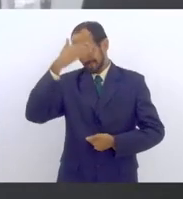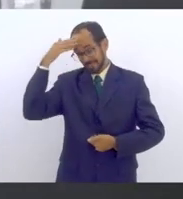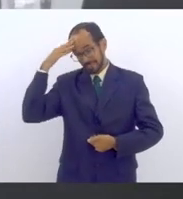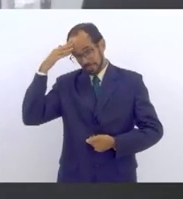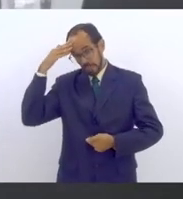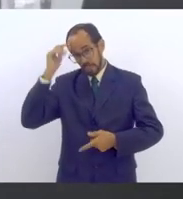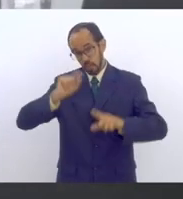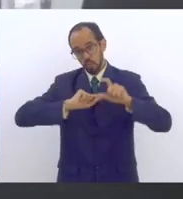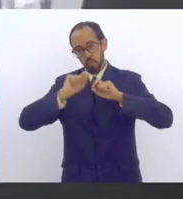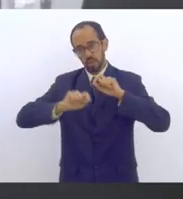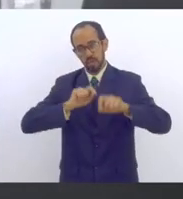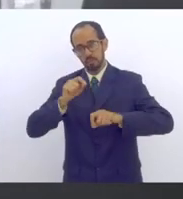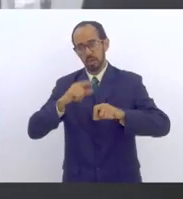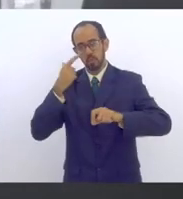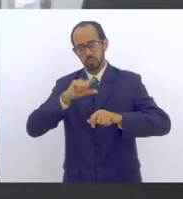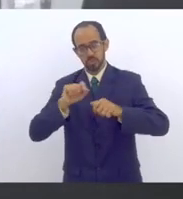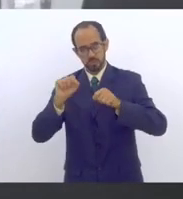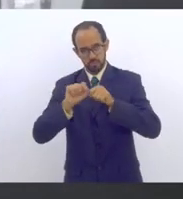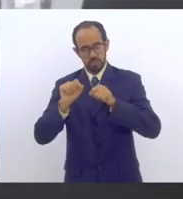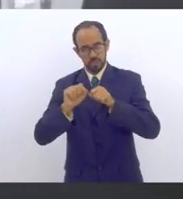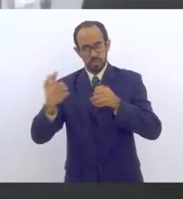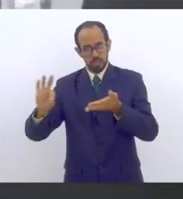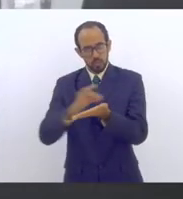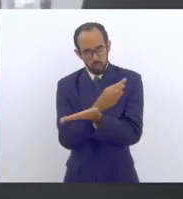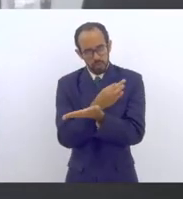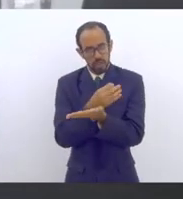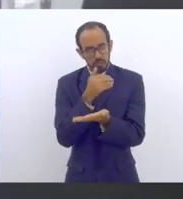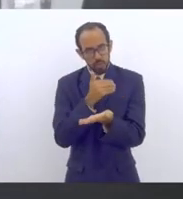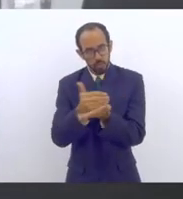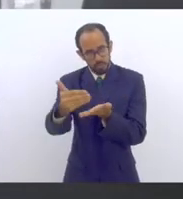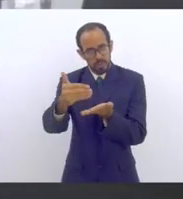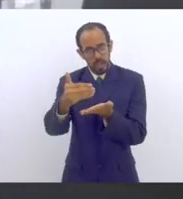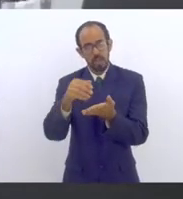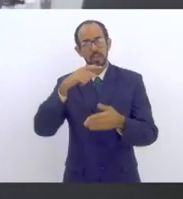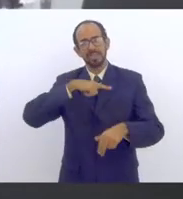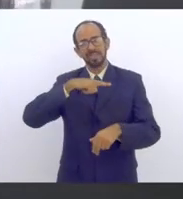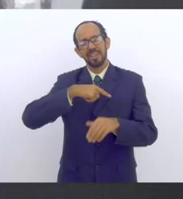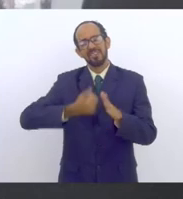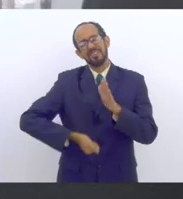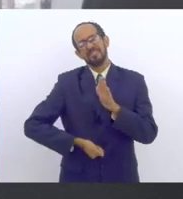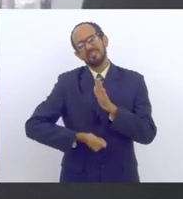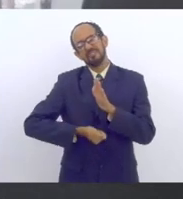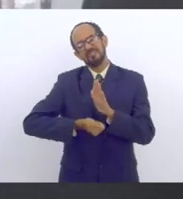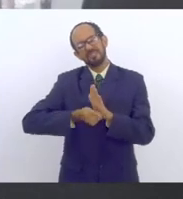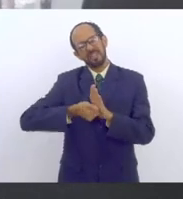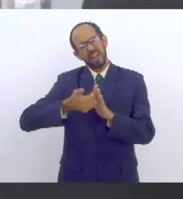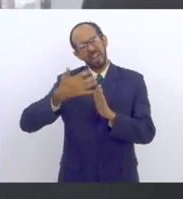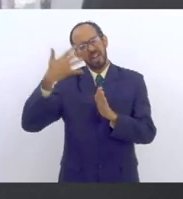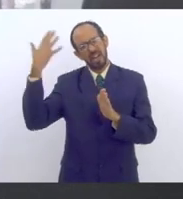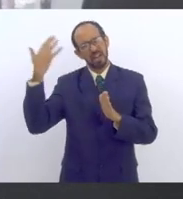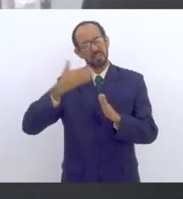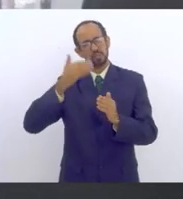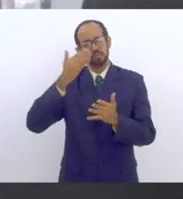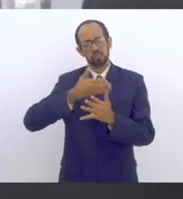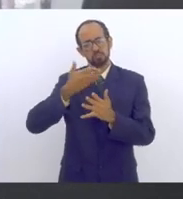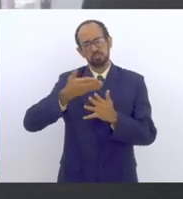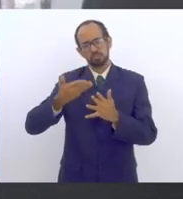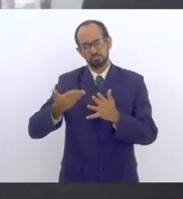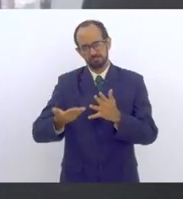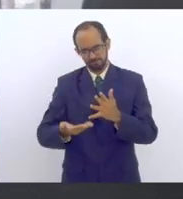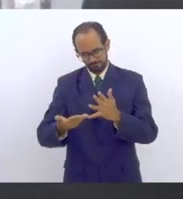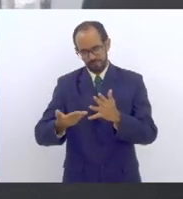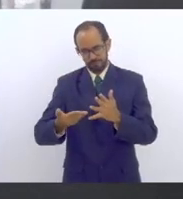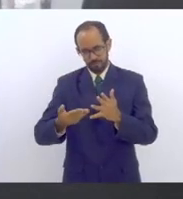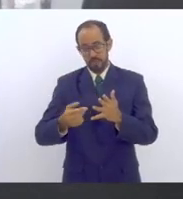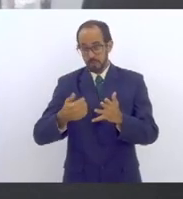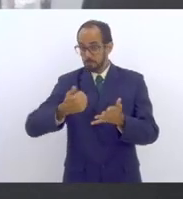para chegar naquele contrato e da ordem nisso numa obra passou uma série de Fases e uma delas é a